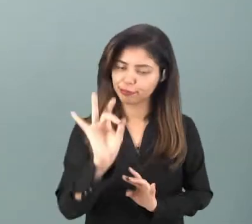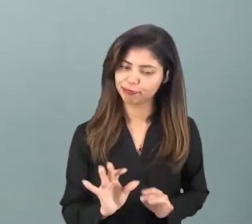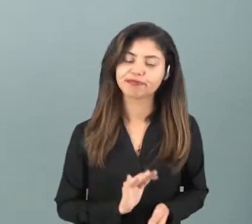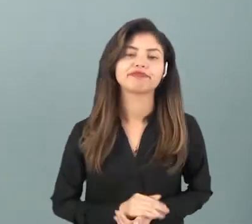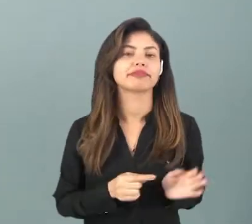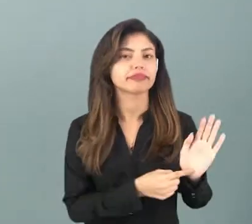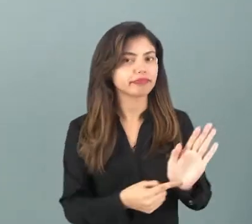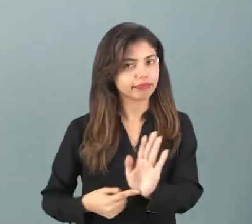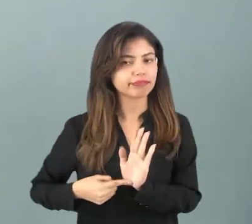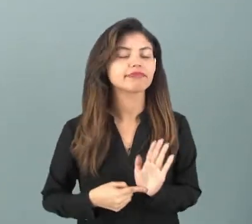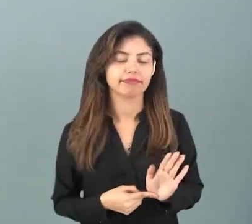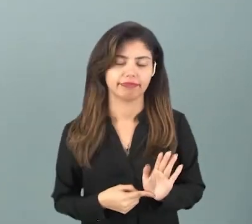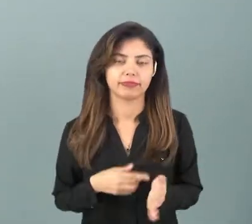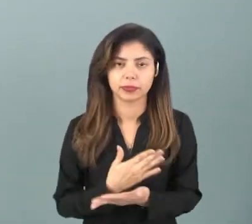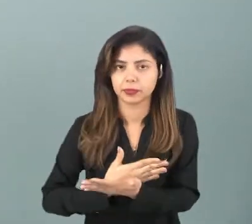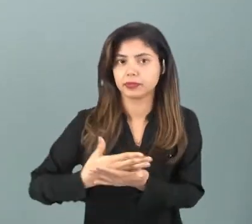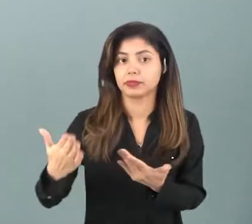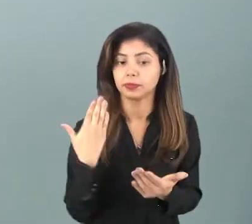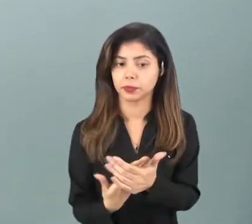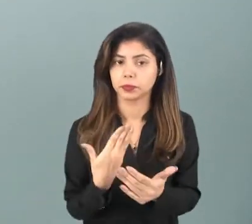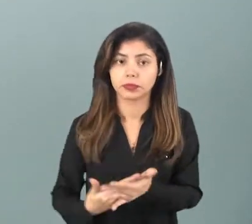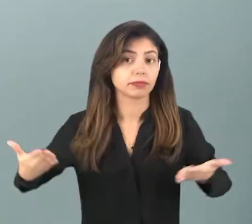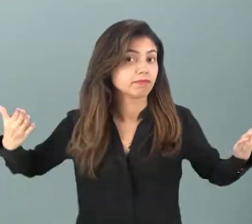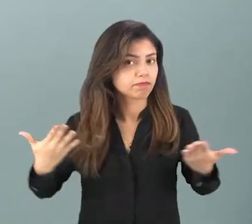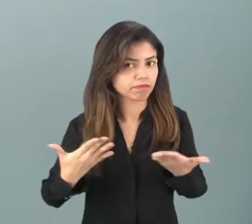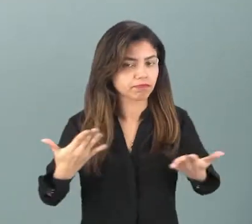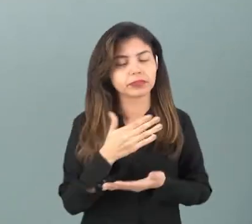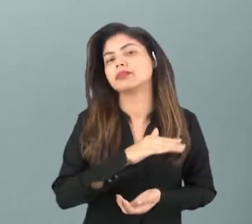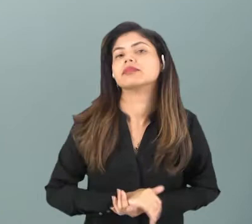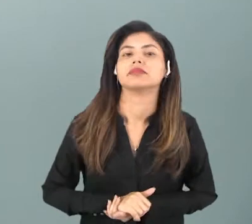trabalhar um pouquinho nisso na aula, tá? Na aula de hoje.